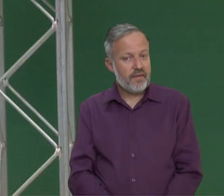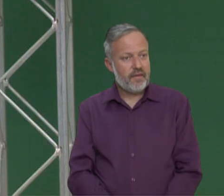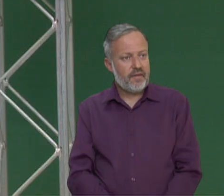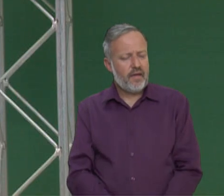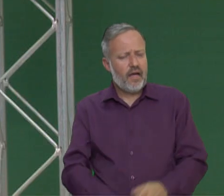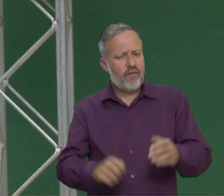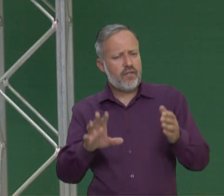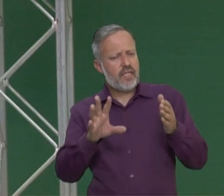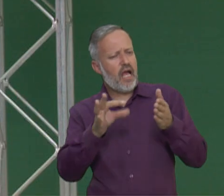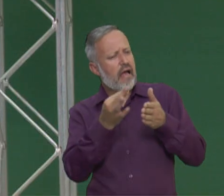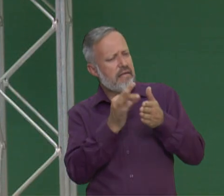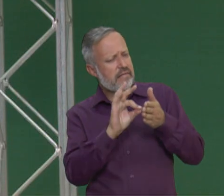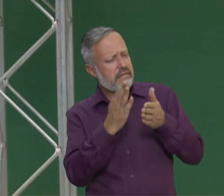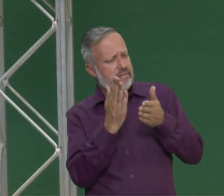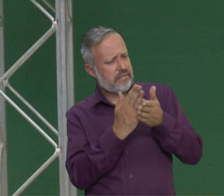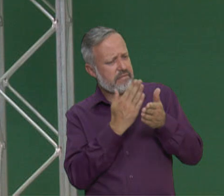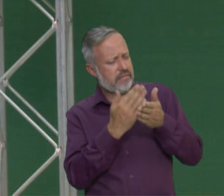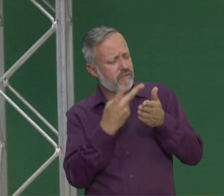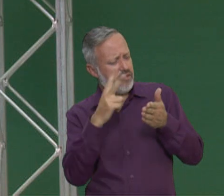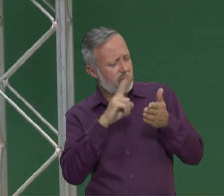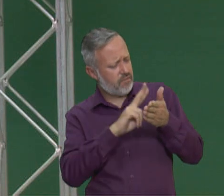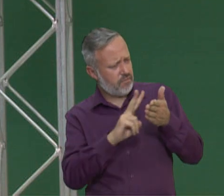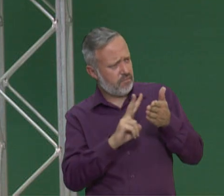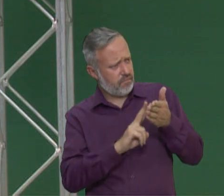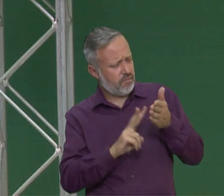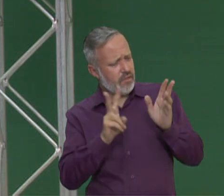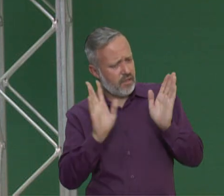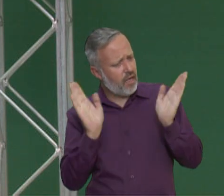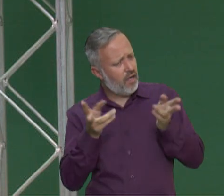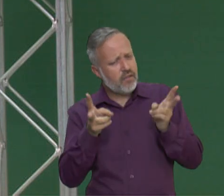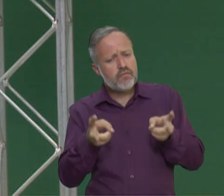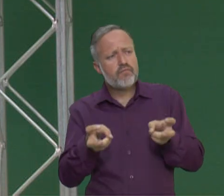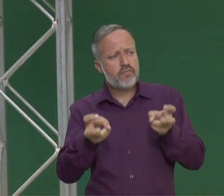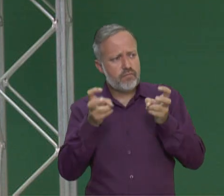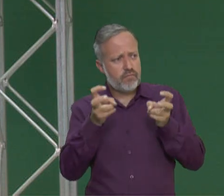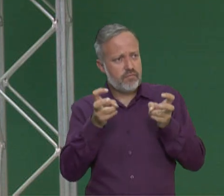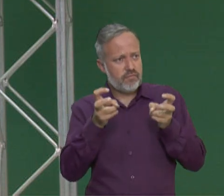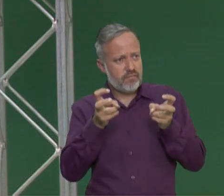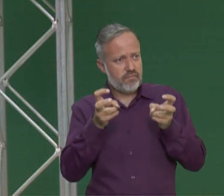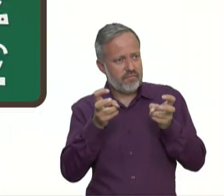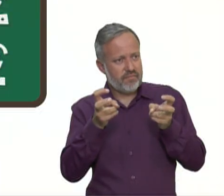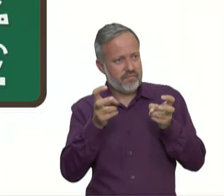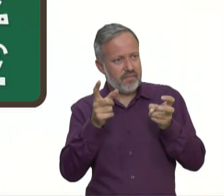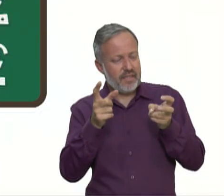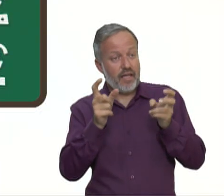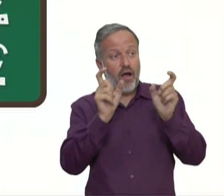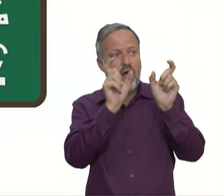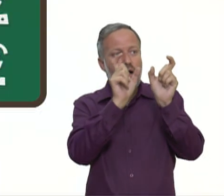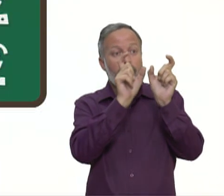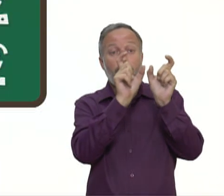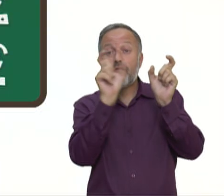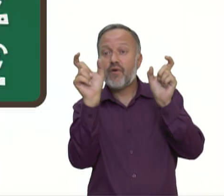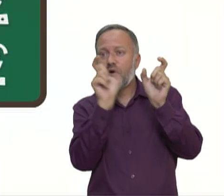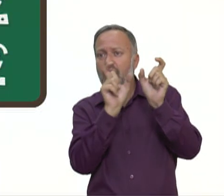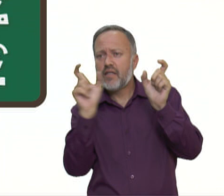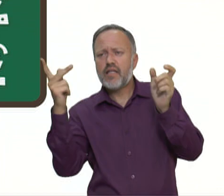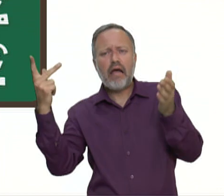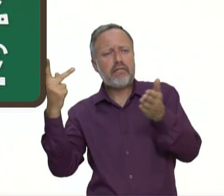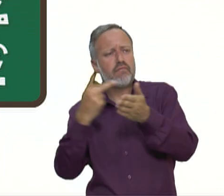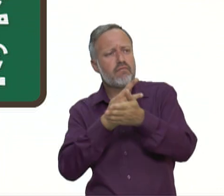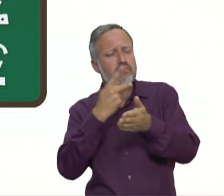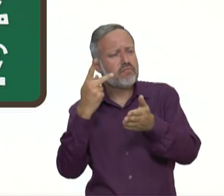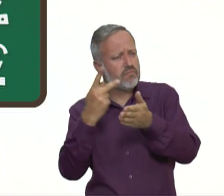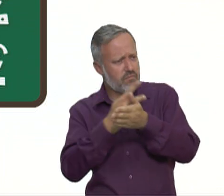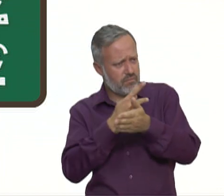Você escreveu no seu caderno, você leu e você já percebeu que essa questão está errada. Tem